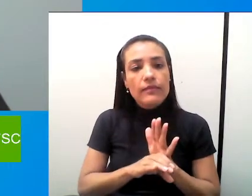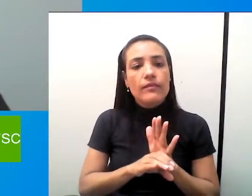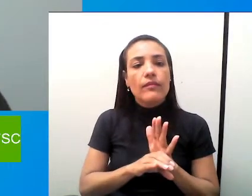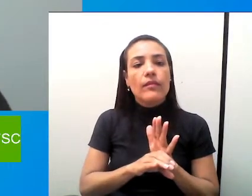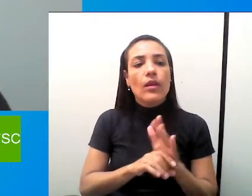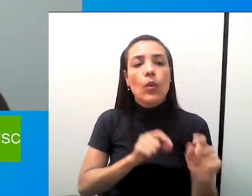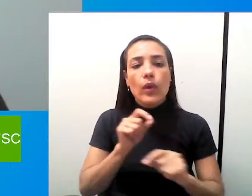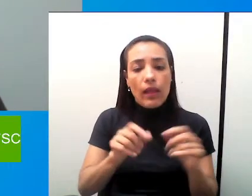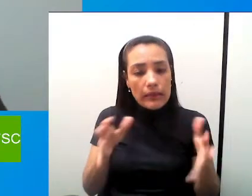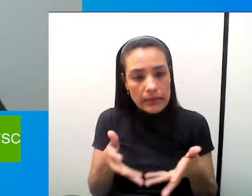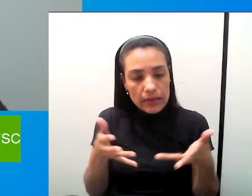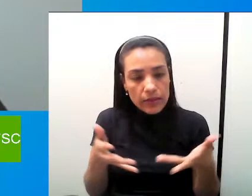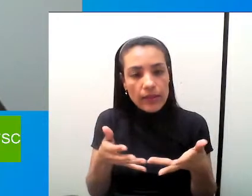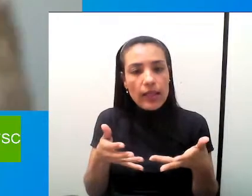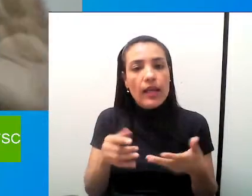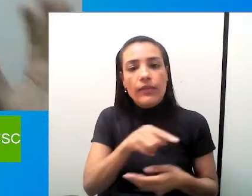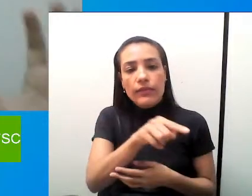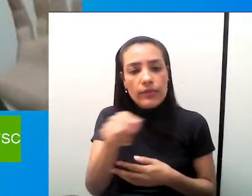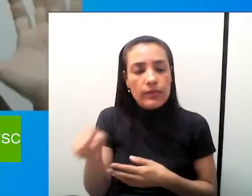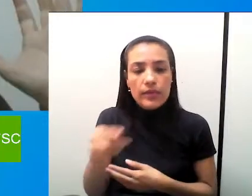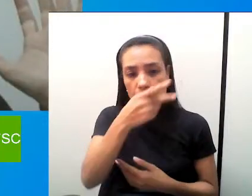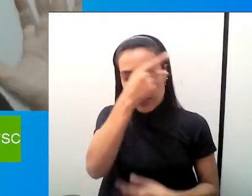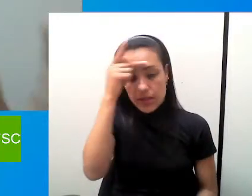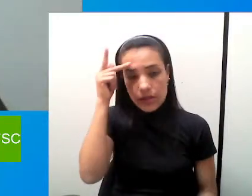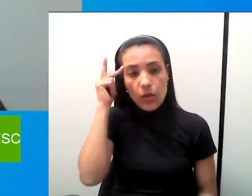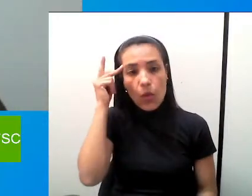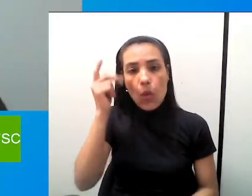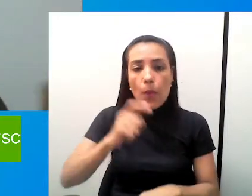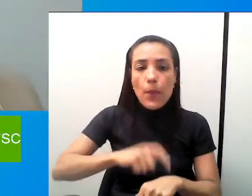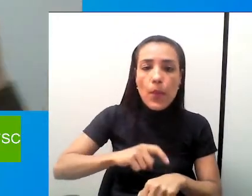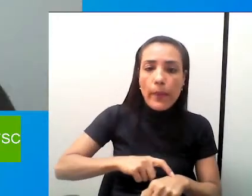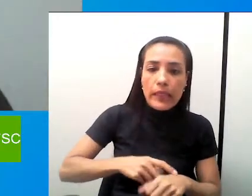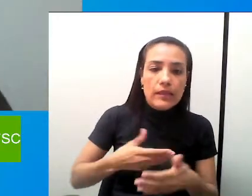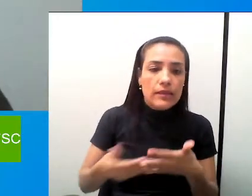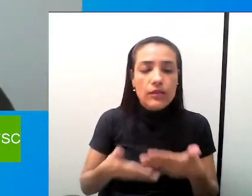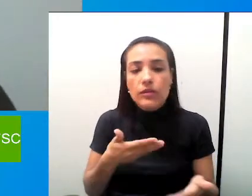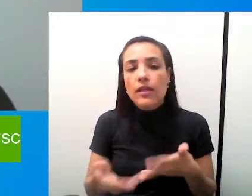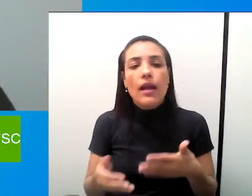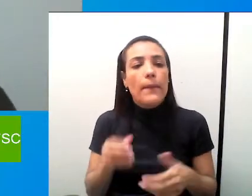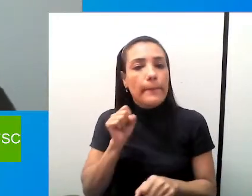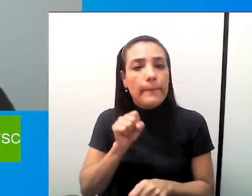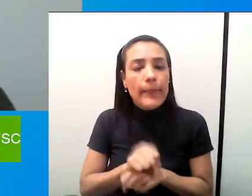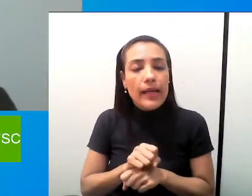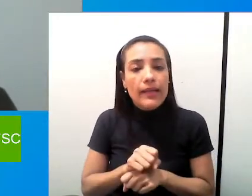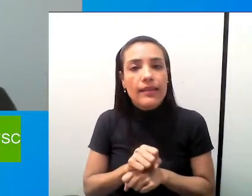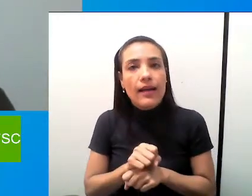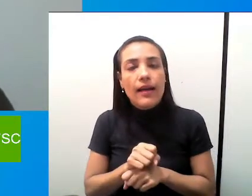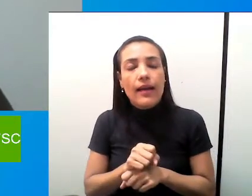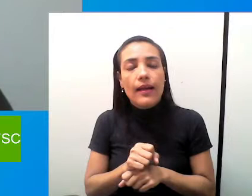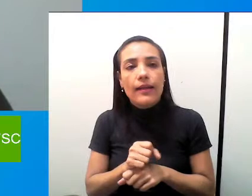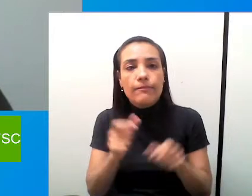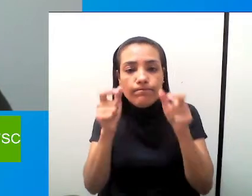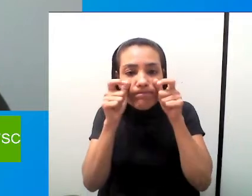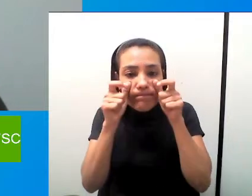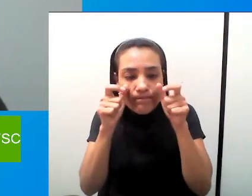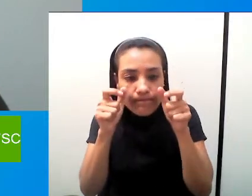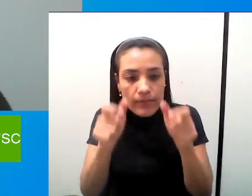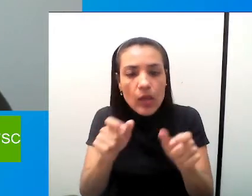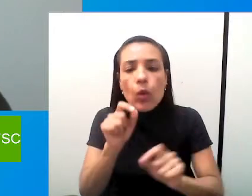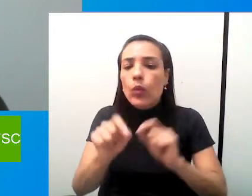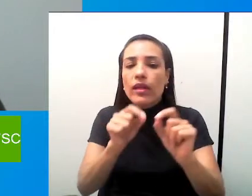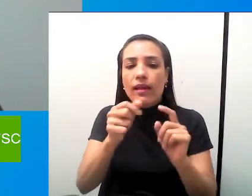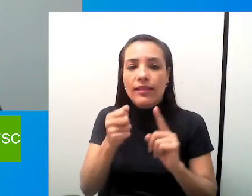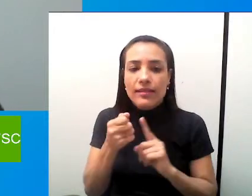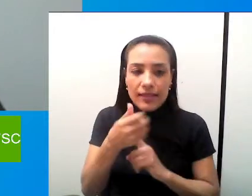pessoas parem em algum determinado momento do seu curso para obrigatoriamente prestar atenção na extensão. Que até